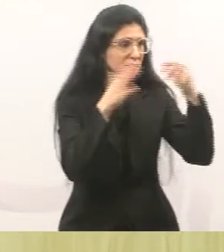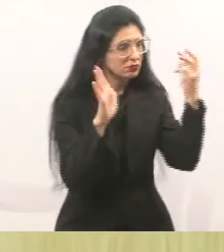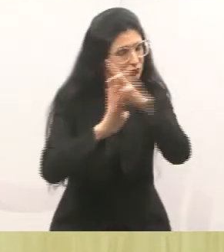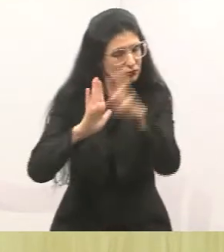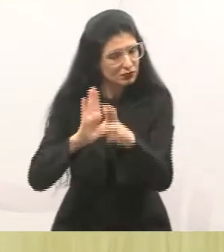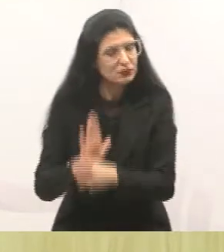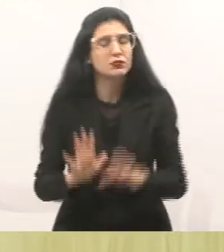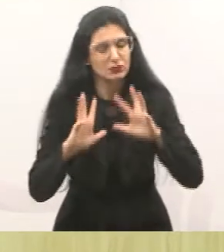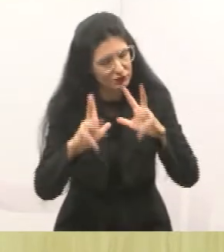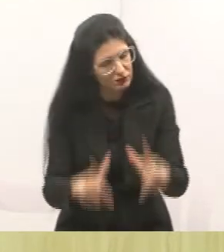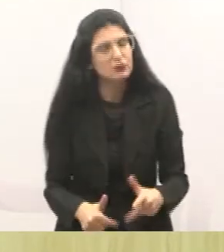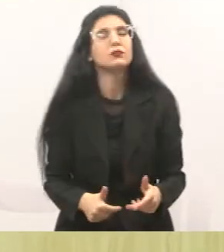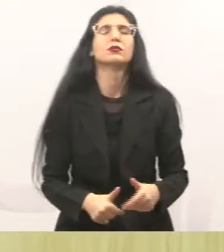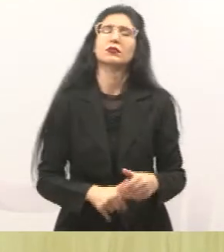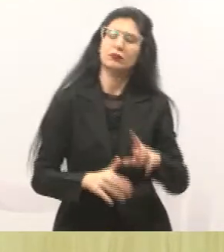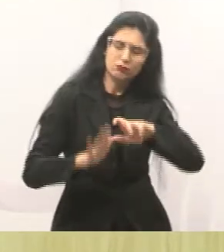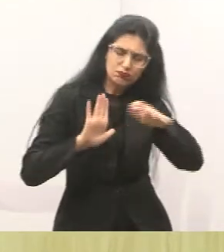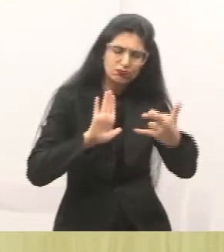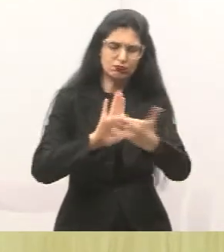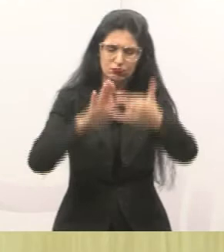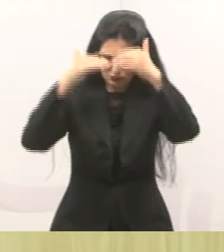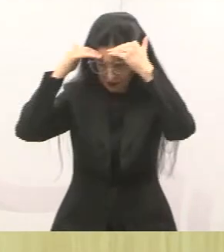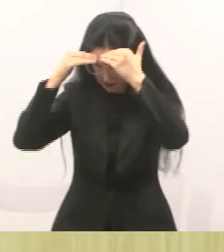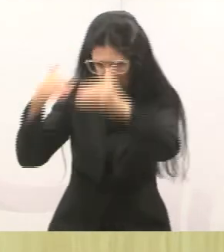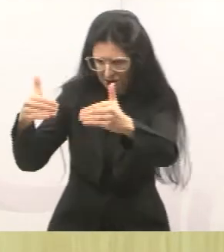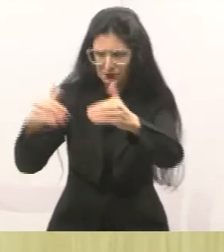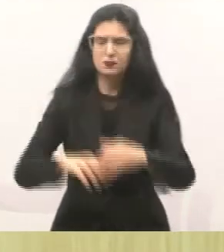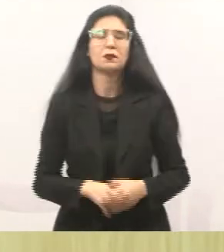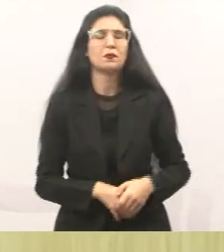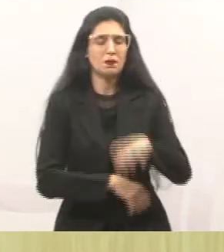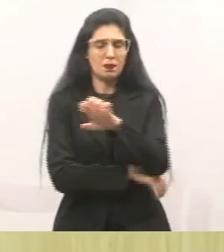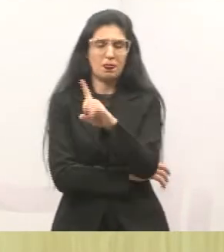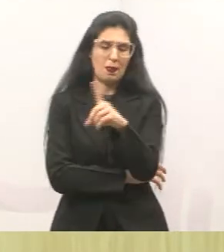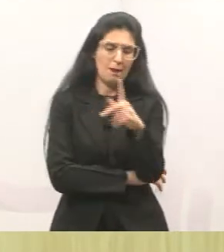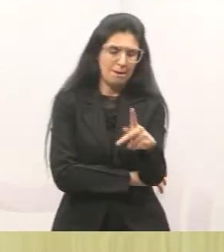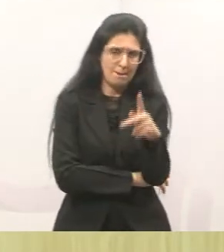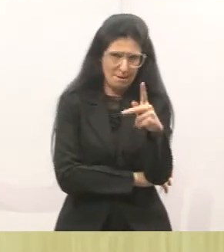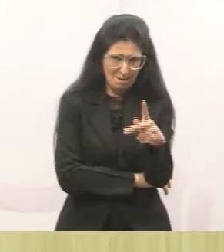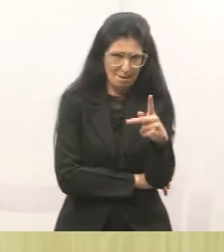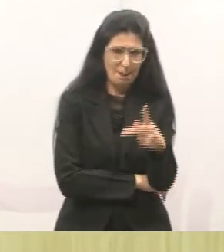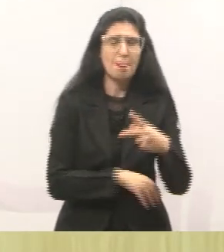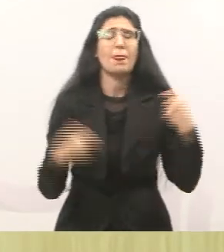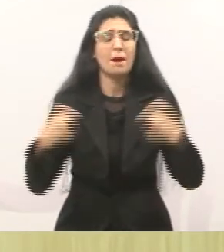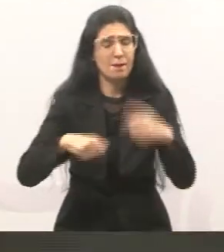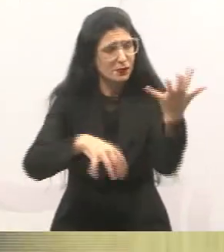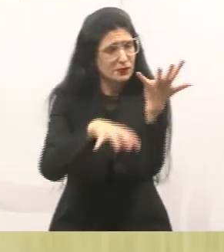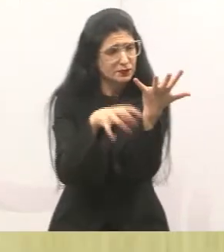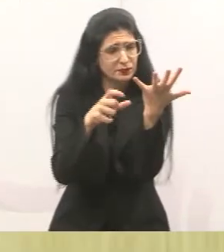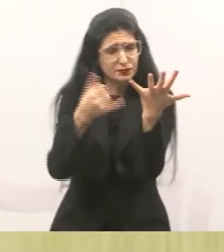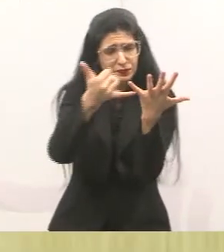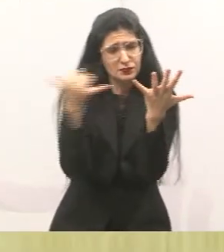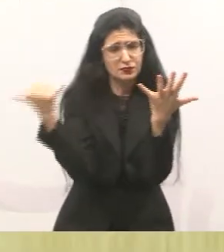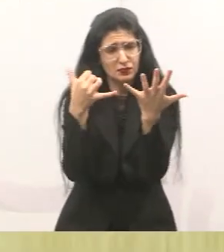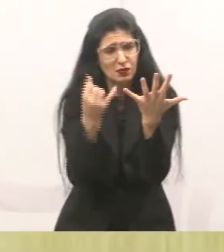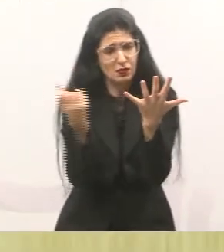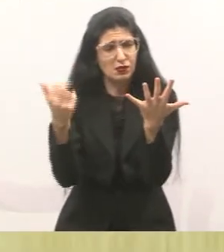cumpridas as formalidades regimentais, seja oficiado a EDP solicitando poda de árvores cujos galhos se entrelaçam à fiação da